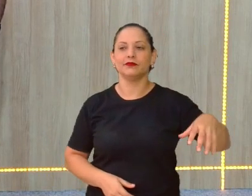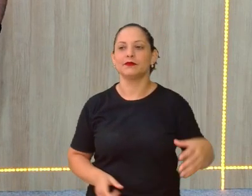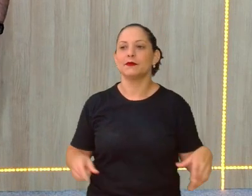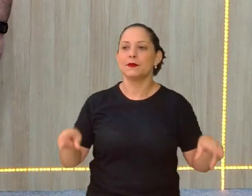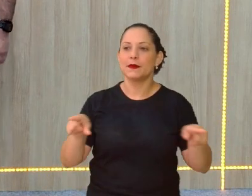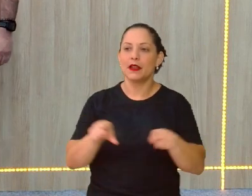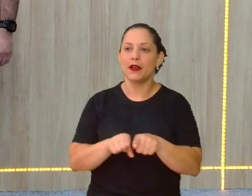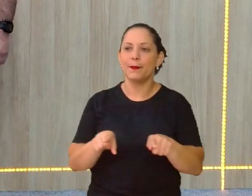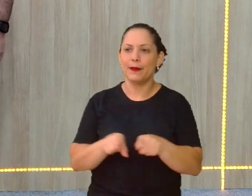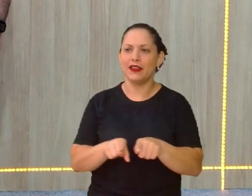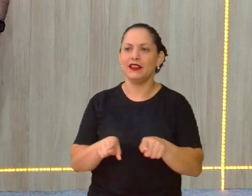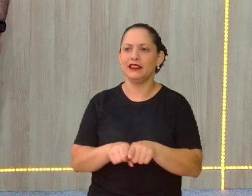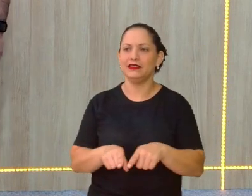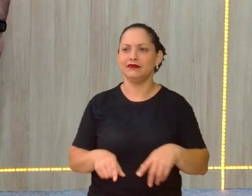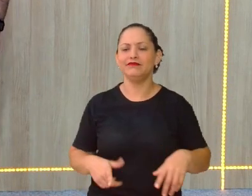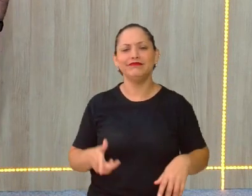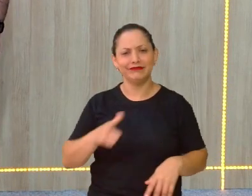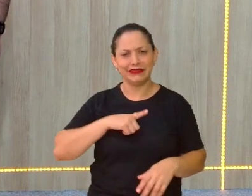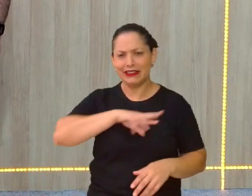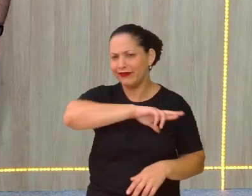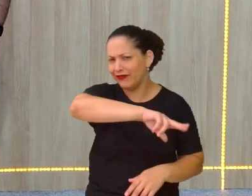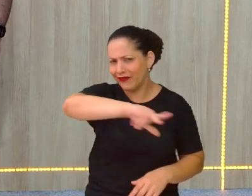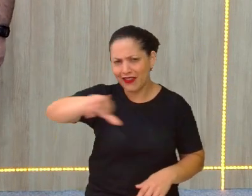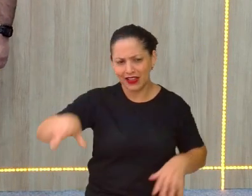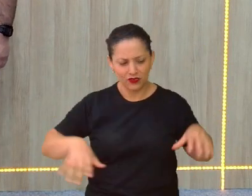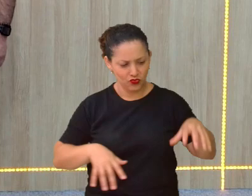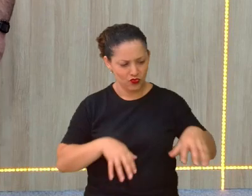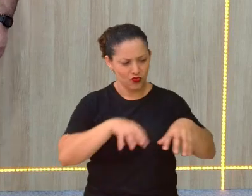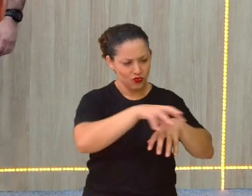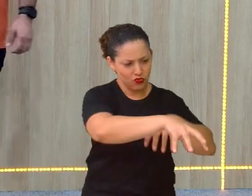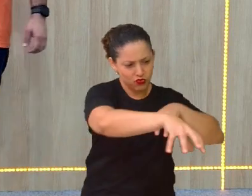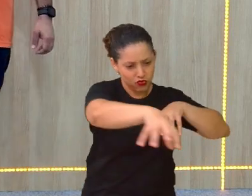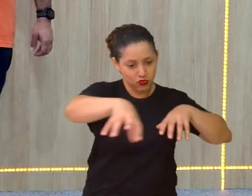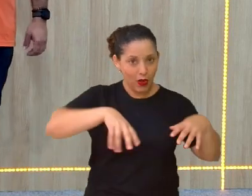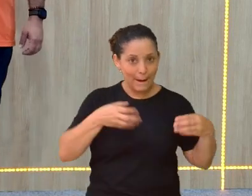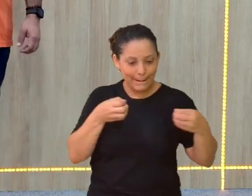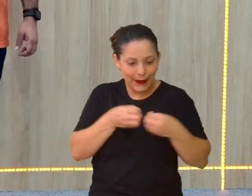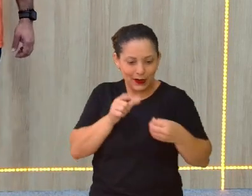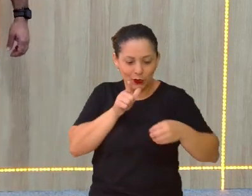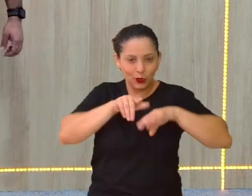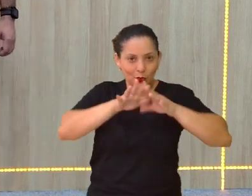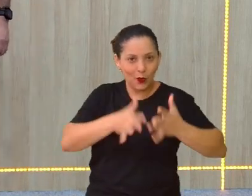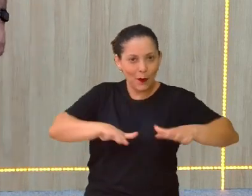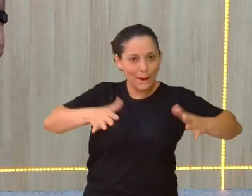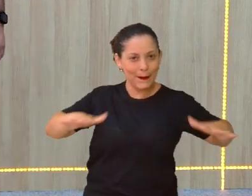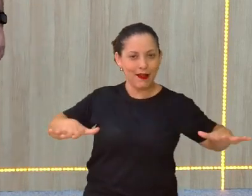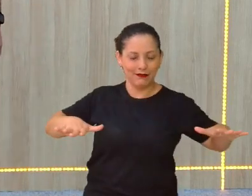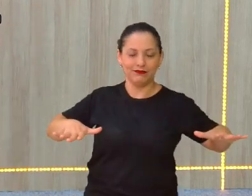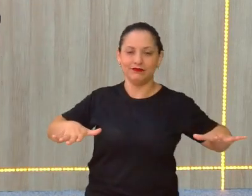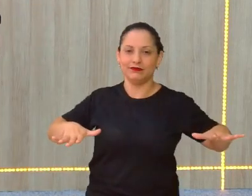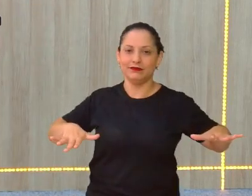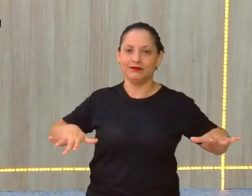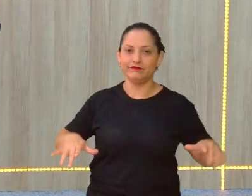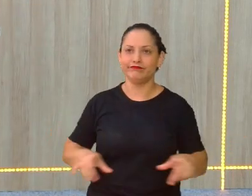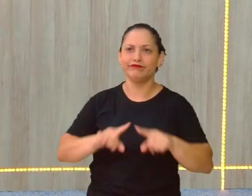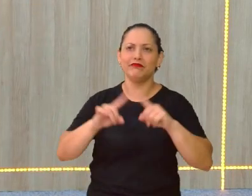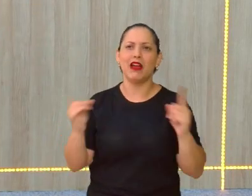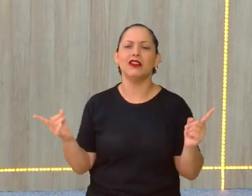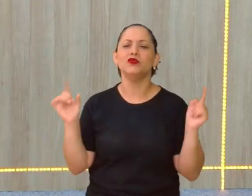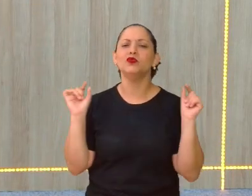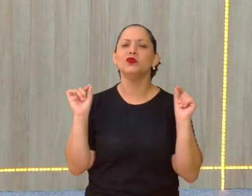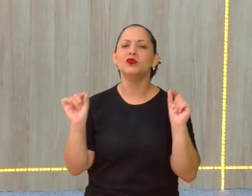aqui, ó, vejam, península, porção de terra que vai adentrando para o mar. O que seria o contrário,